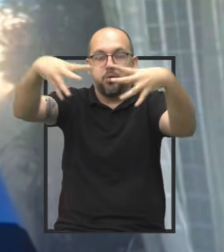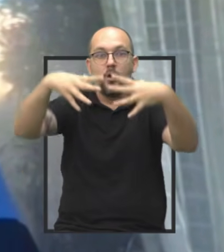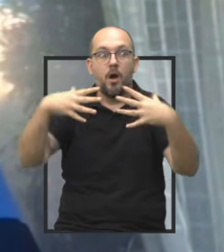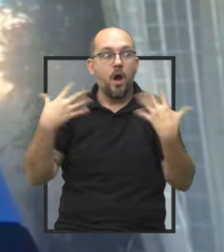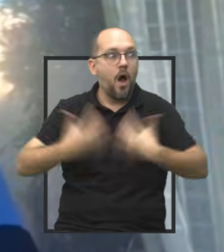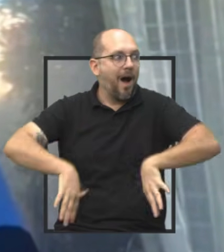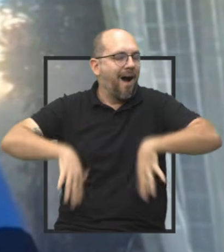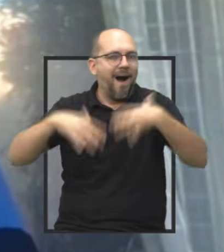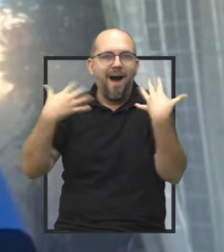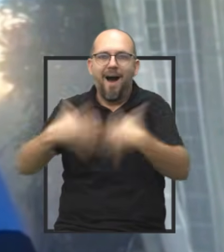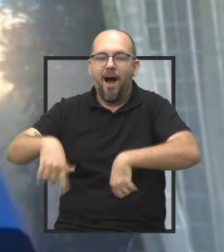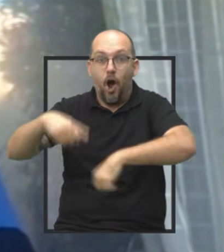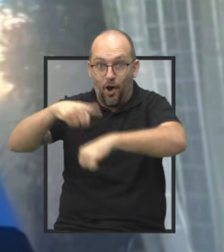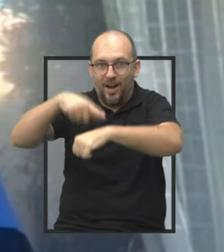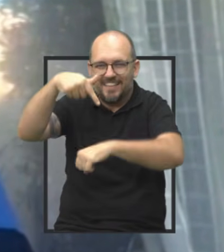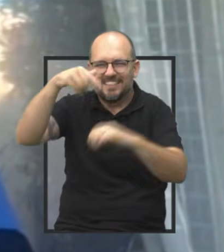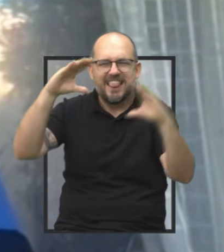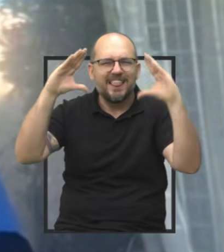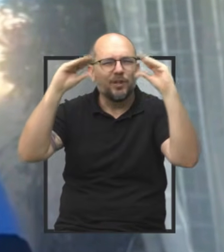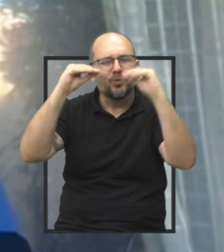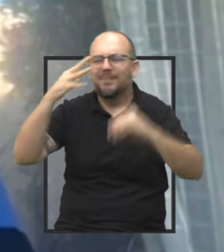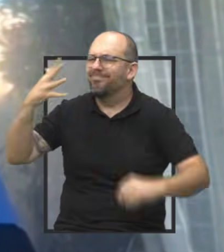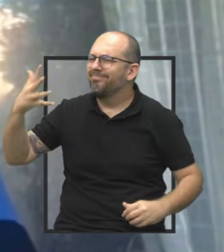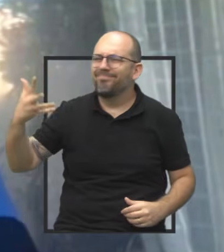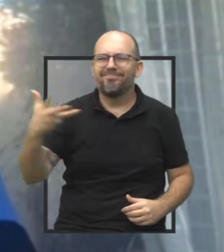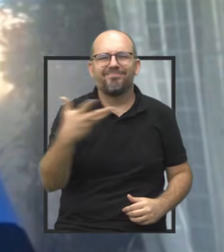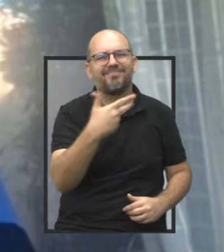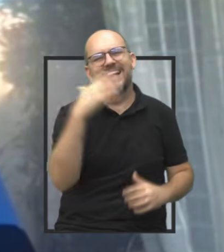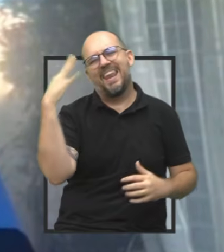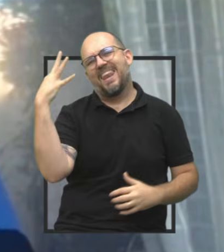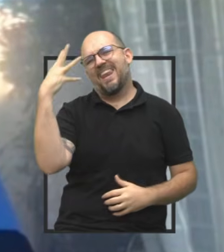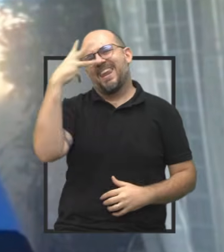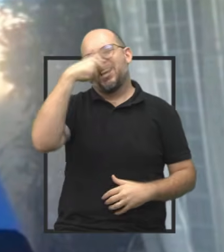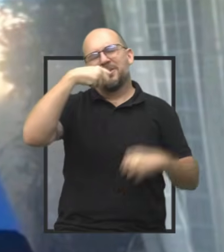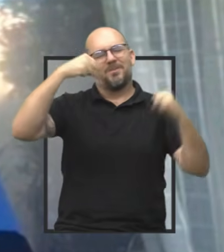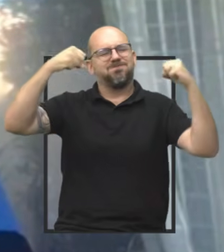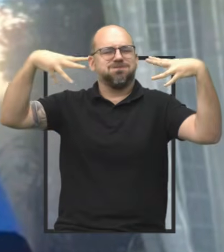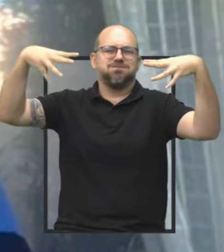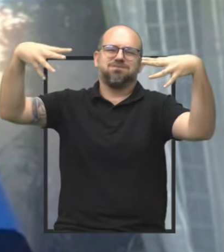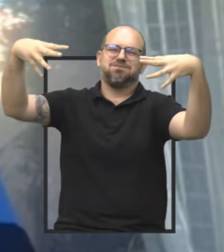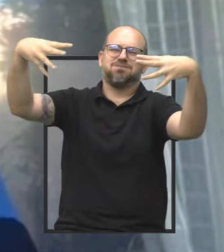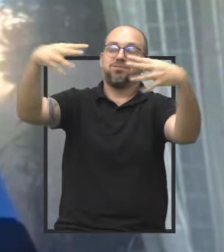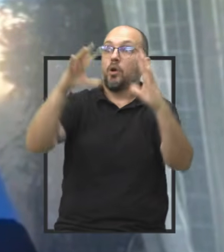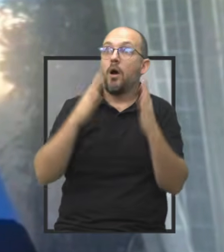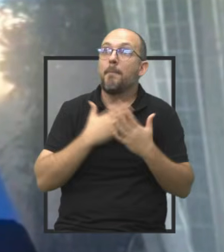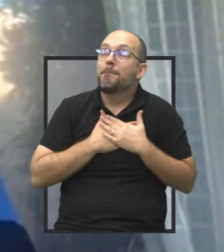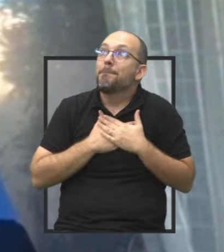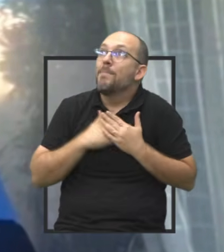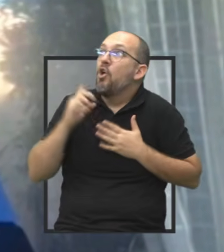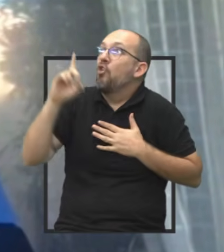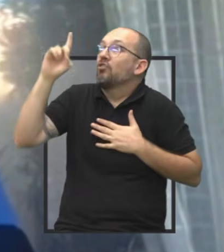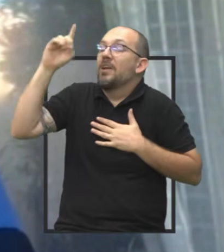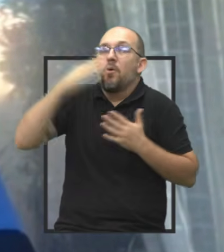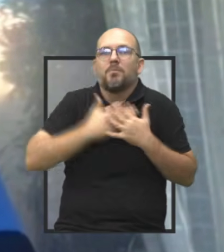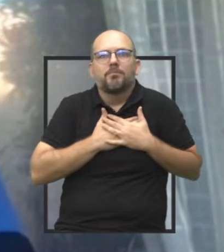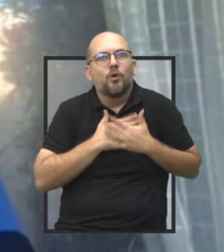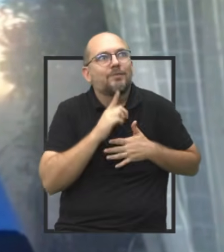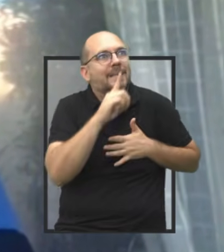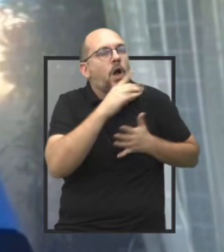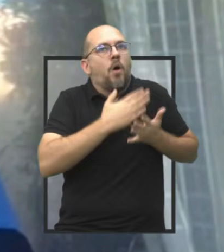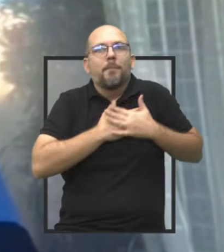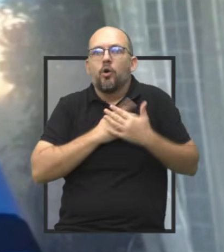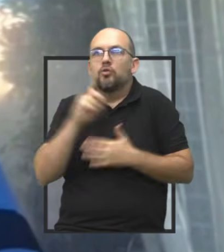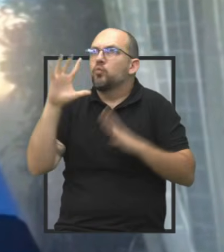Potunduva. Gente, era 7 horas da noite e as luzes acenderam. Meu Deus, meu Deus,